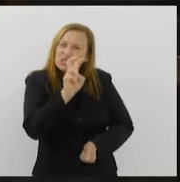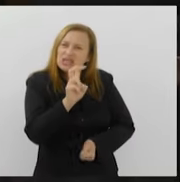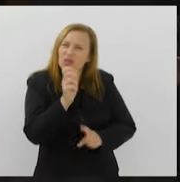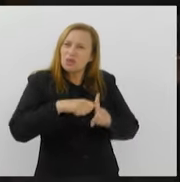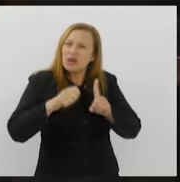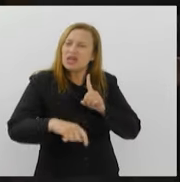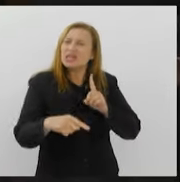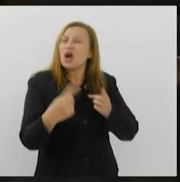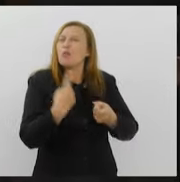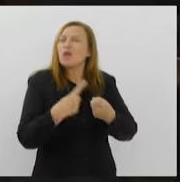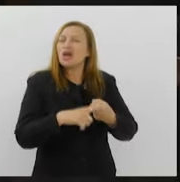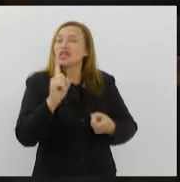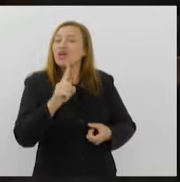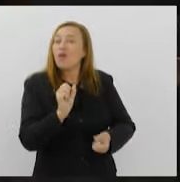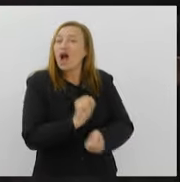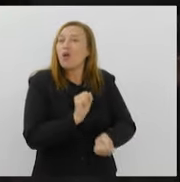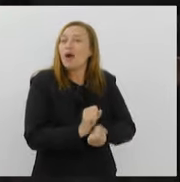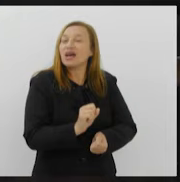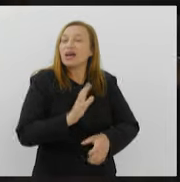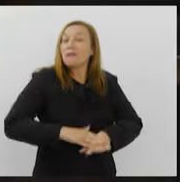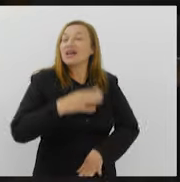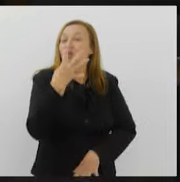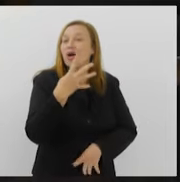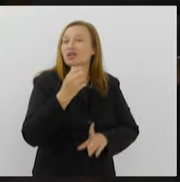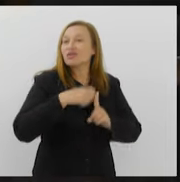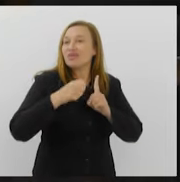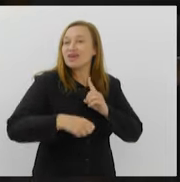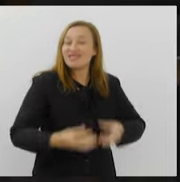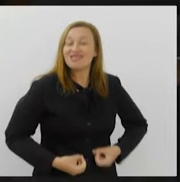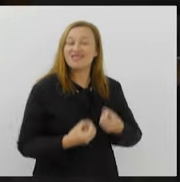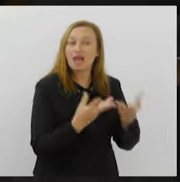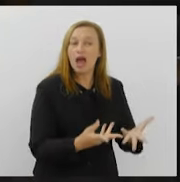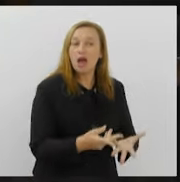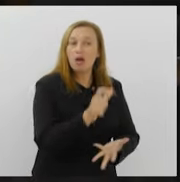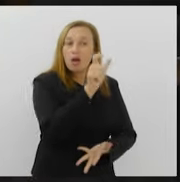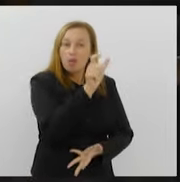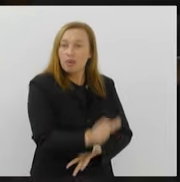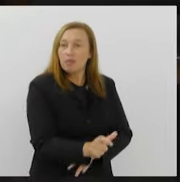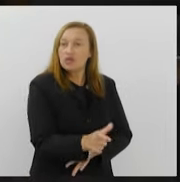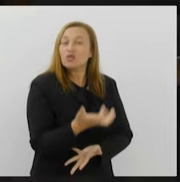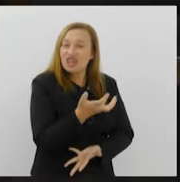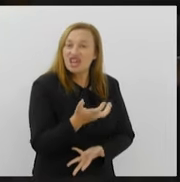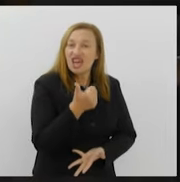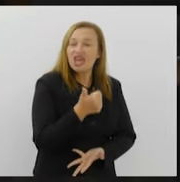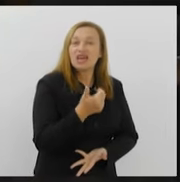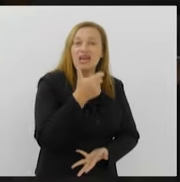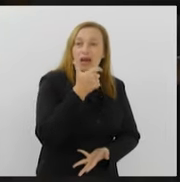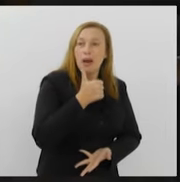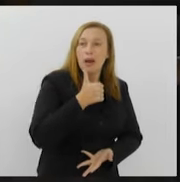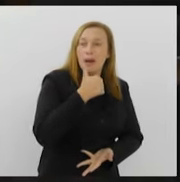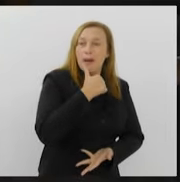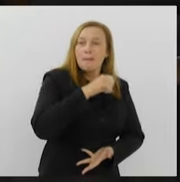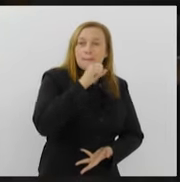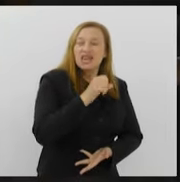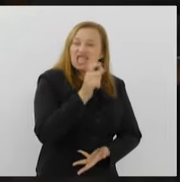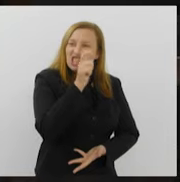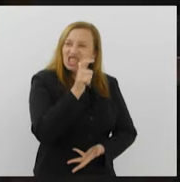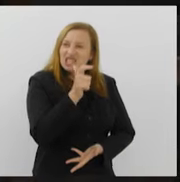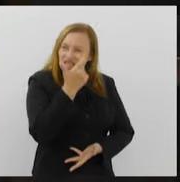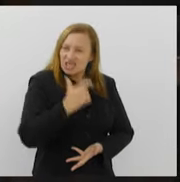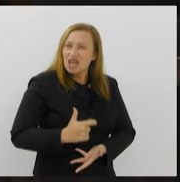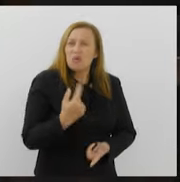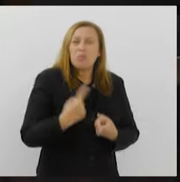4? E dá o filho para alguém que quer. Por que matar essa criança? O que ela tem a ver com